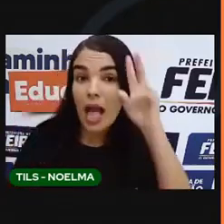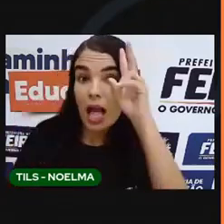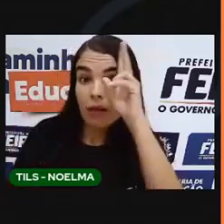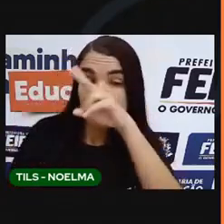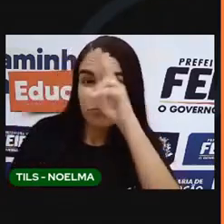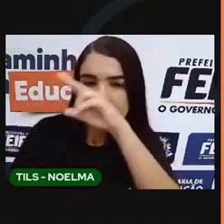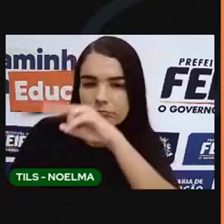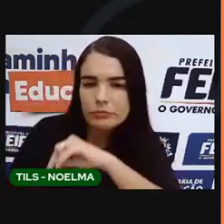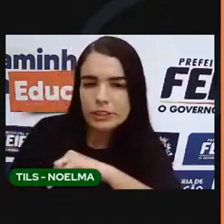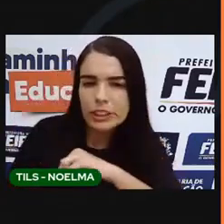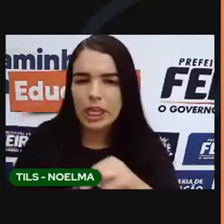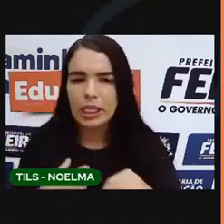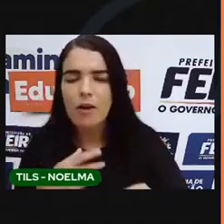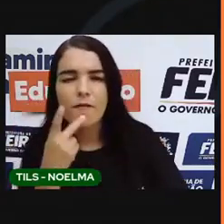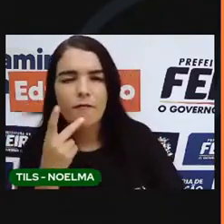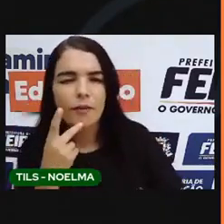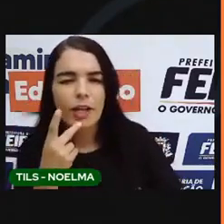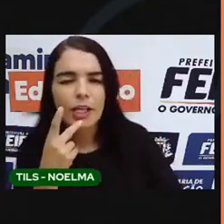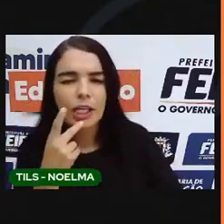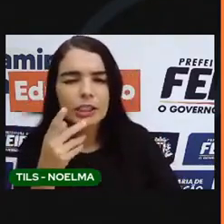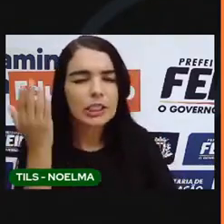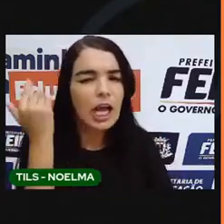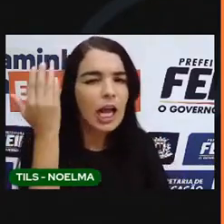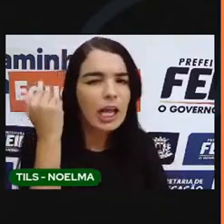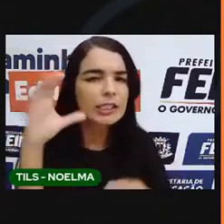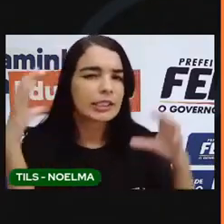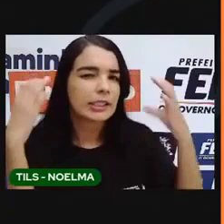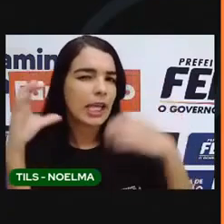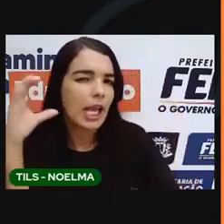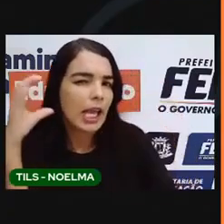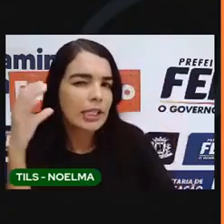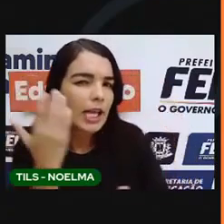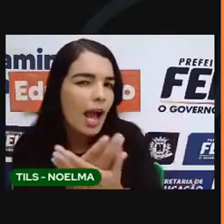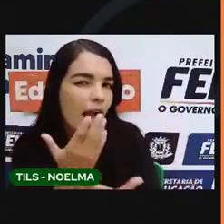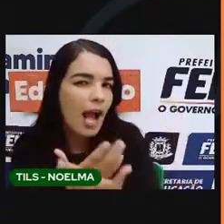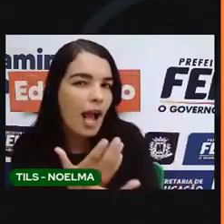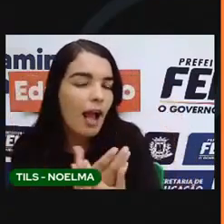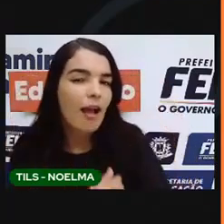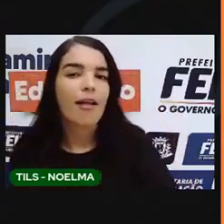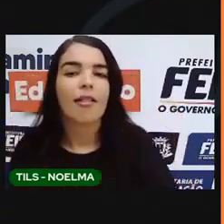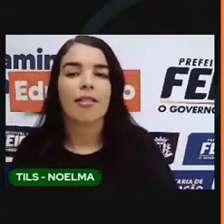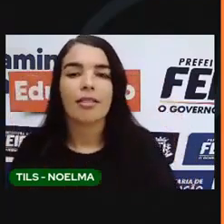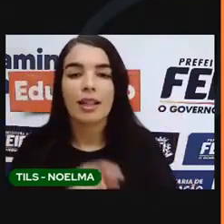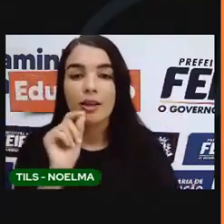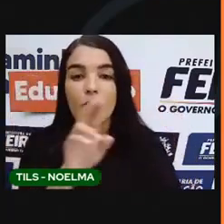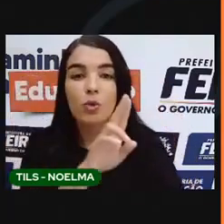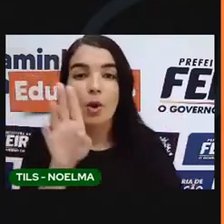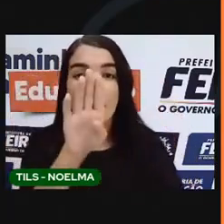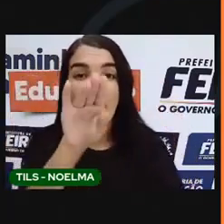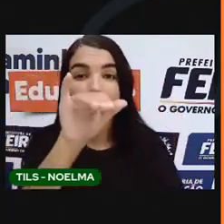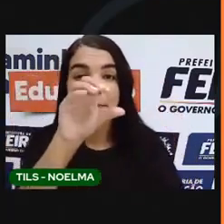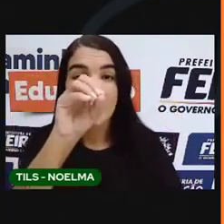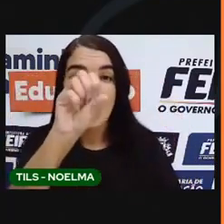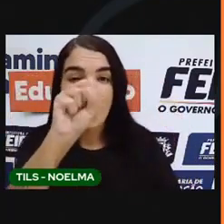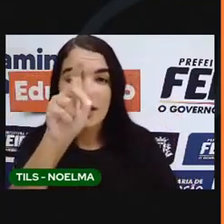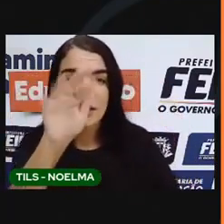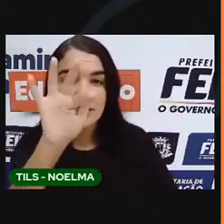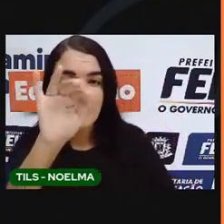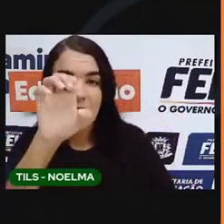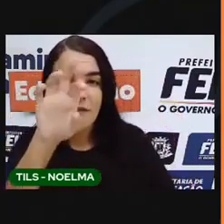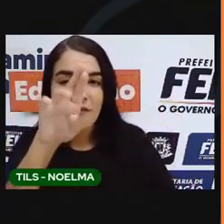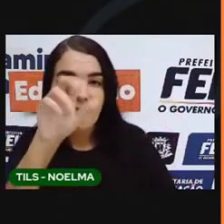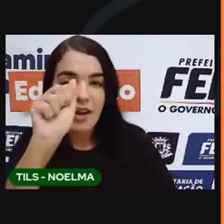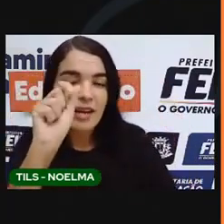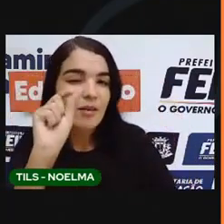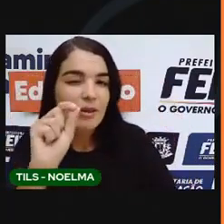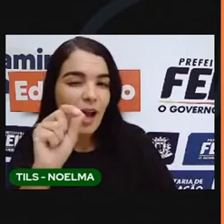Lembram que quando eu falei em ciência, na aula de ciências, que a gente estava falando sobre biosfera, eu expliquei o que significa